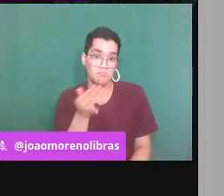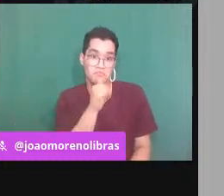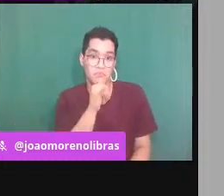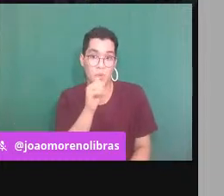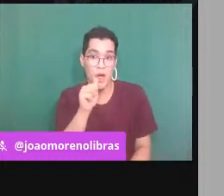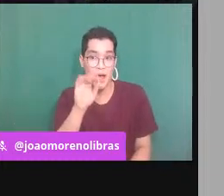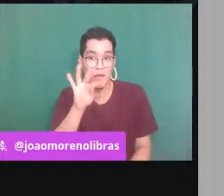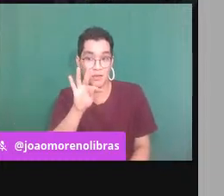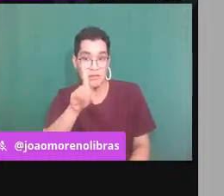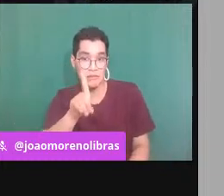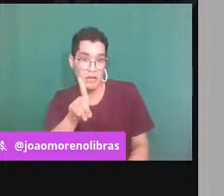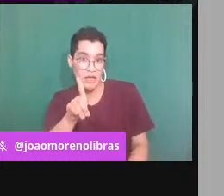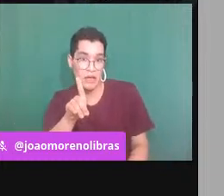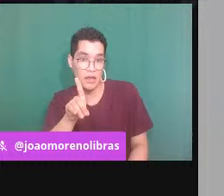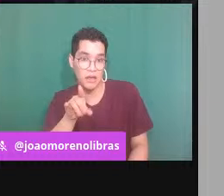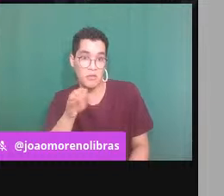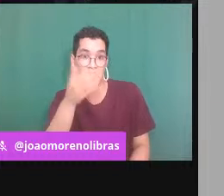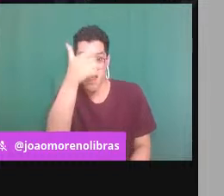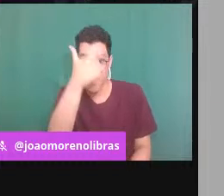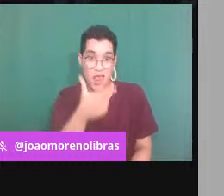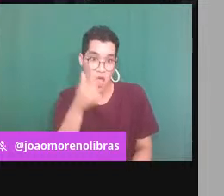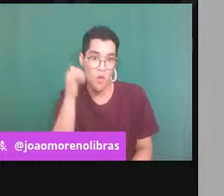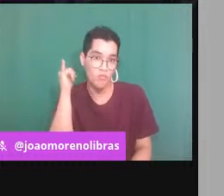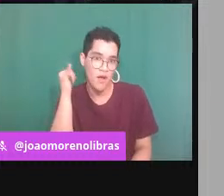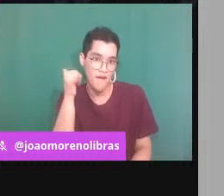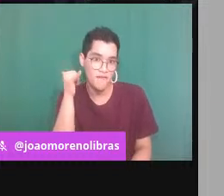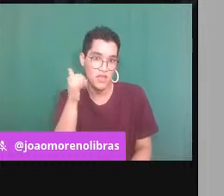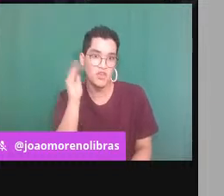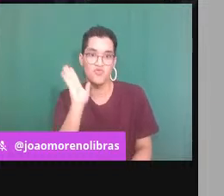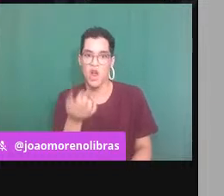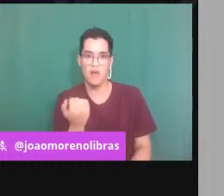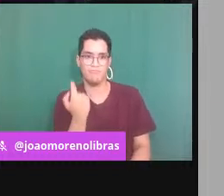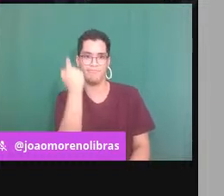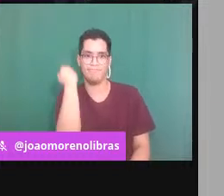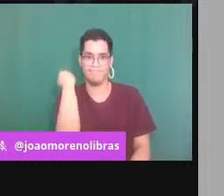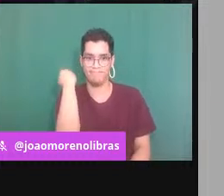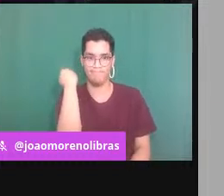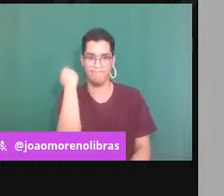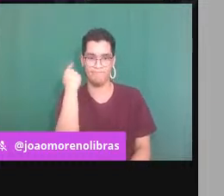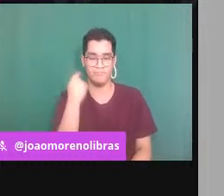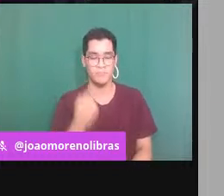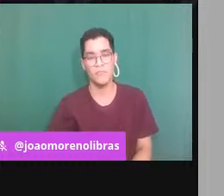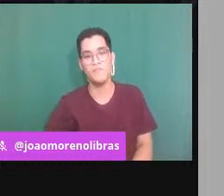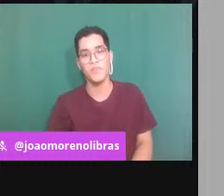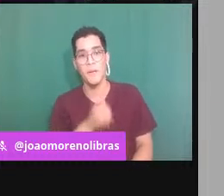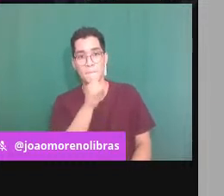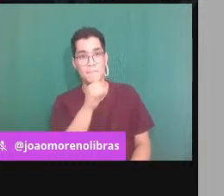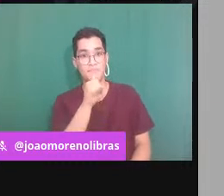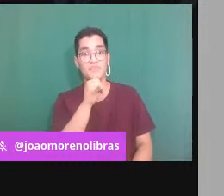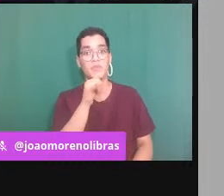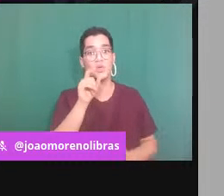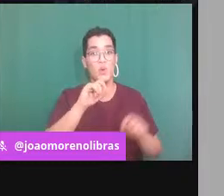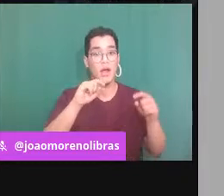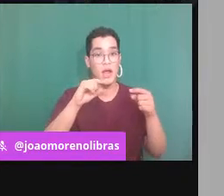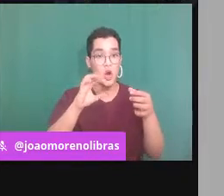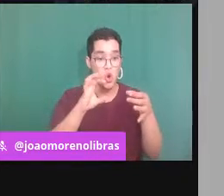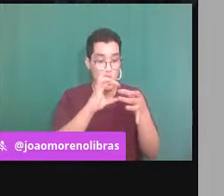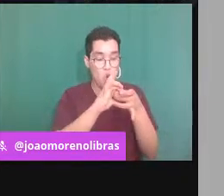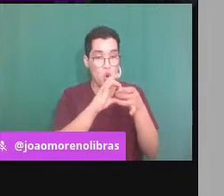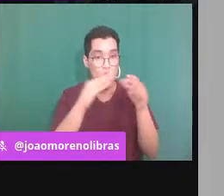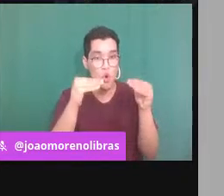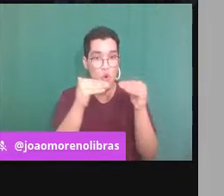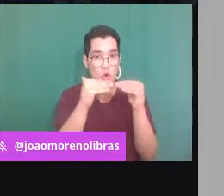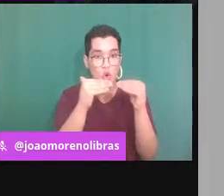texto e contexto para a construção de sentidos. Corrobora-se que a análise de sequências textuais não é uma análise de